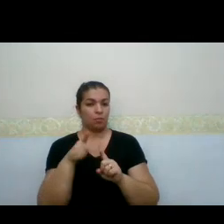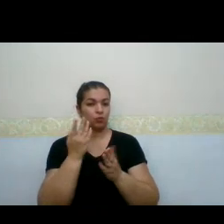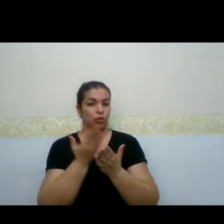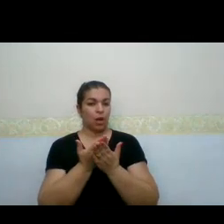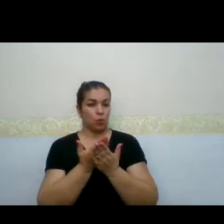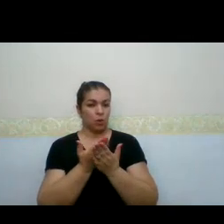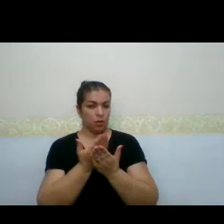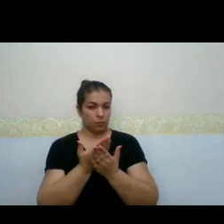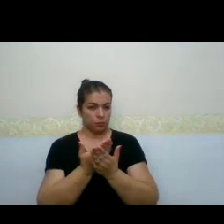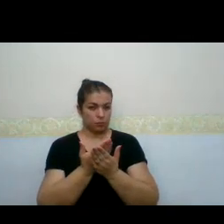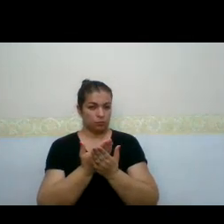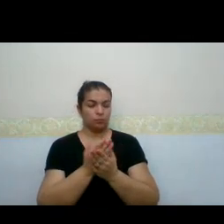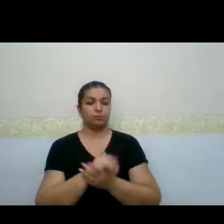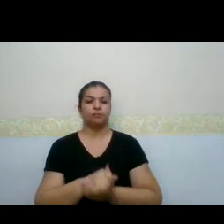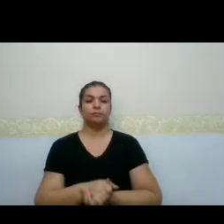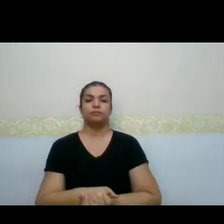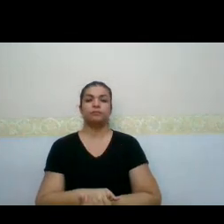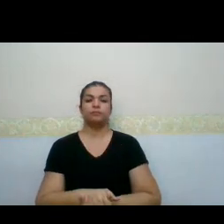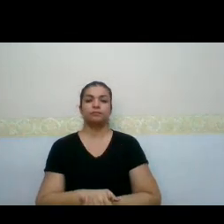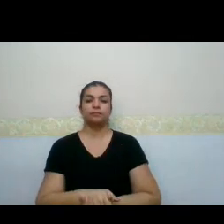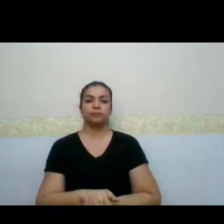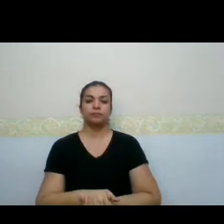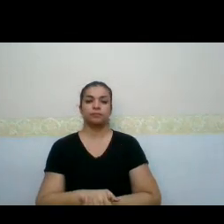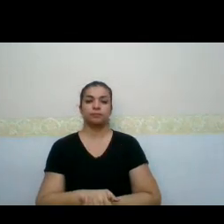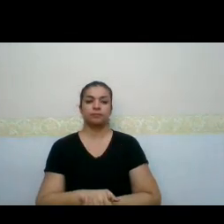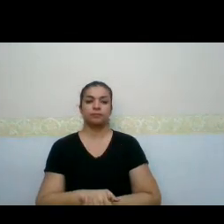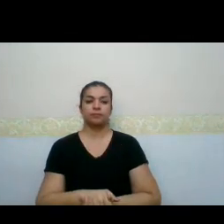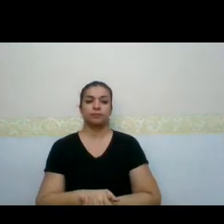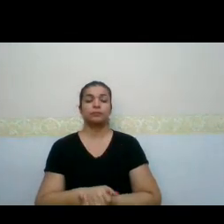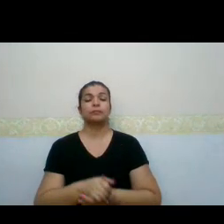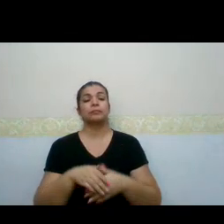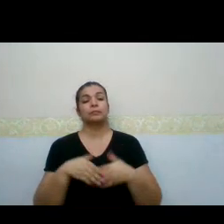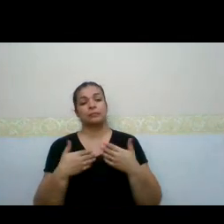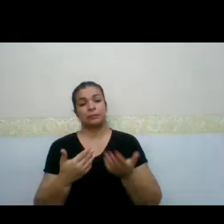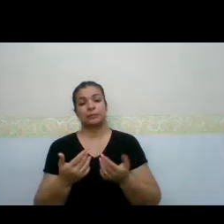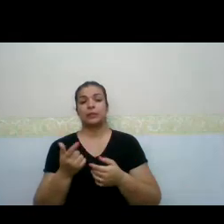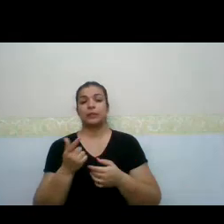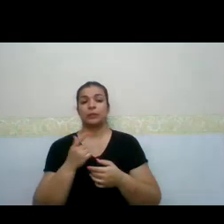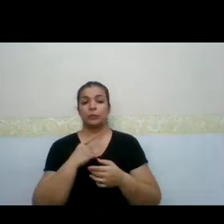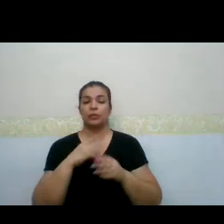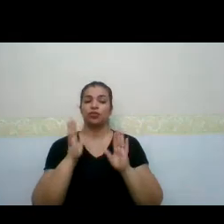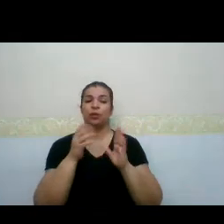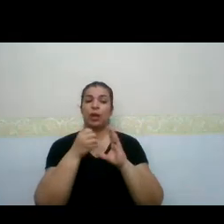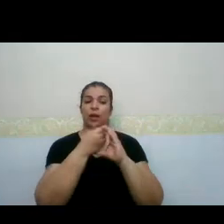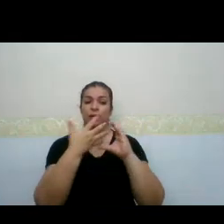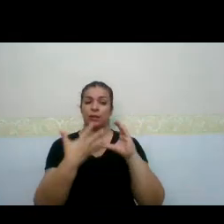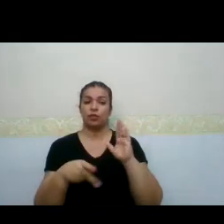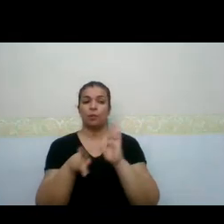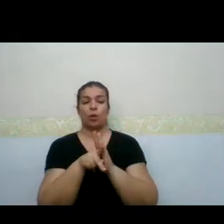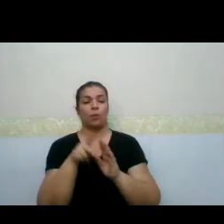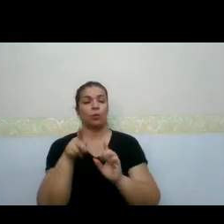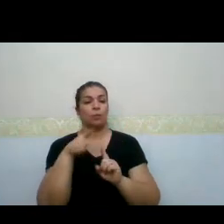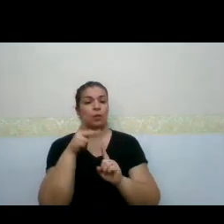Tá bom? Aí eu dei as características do plano de aula. Você vai